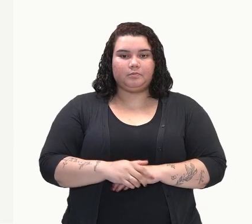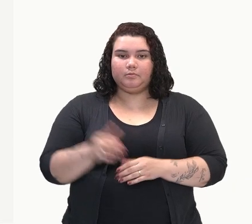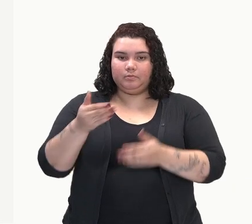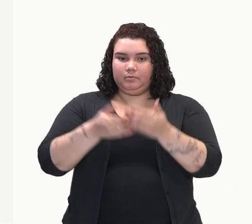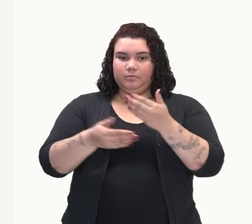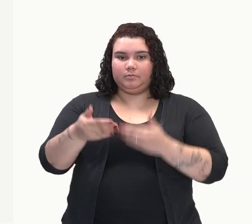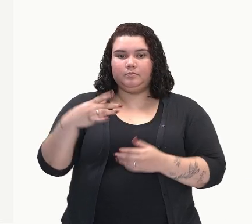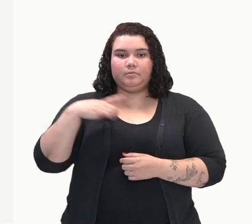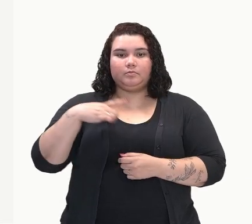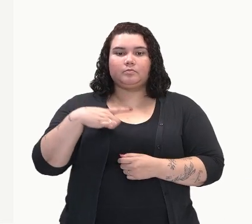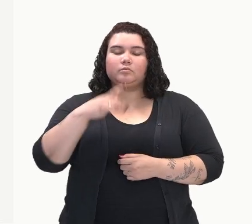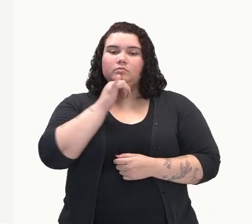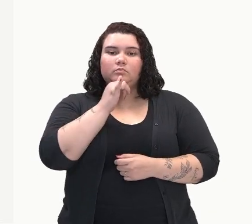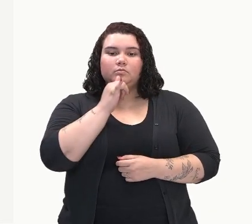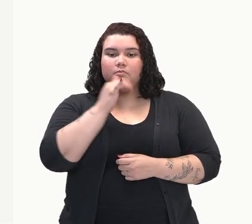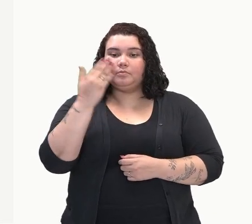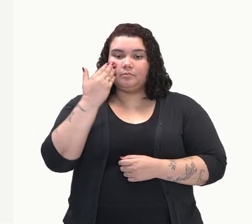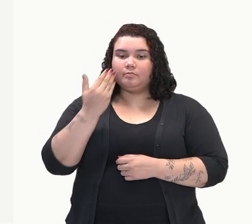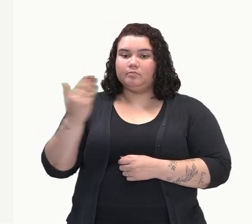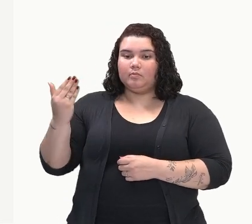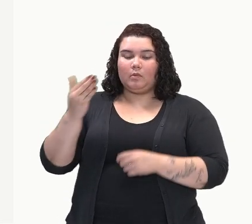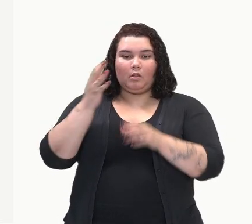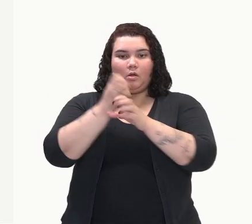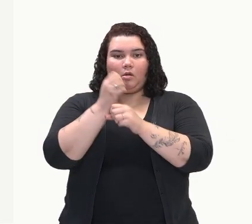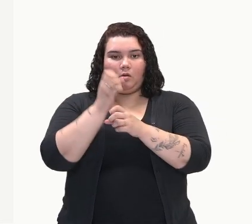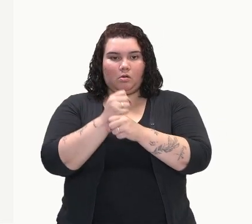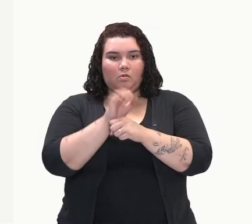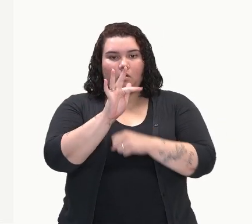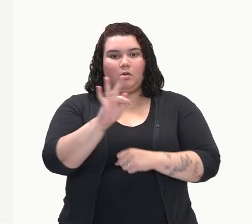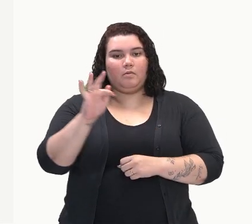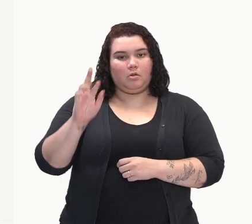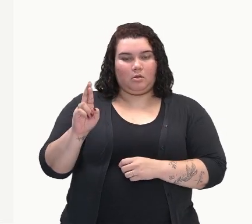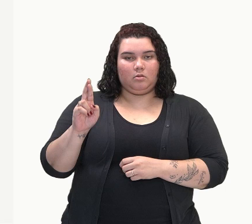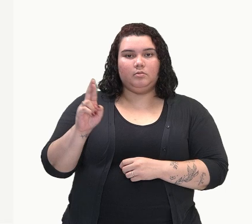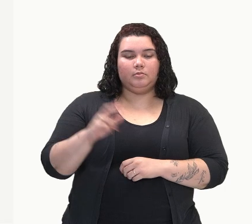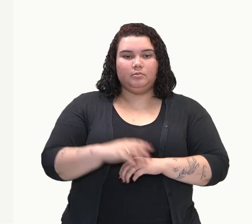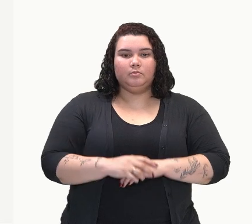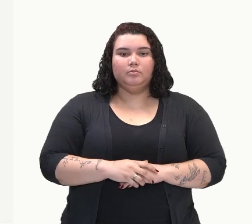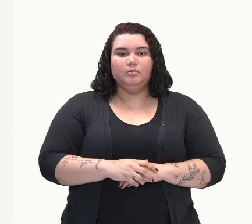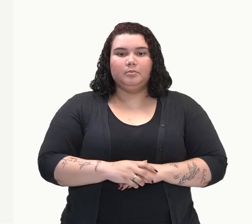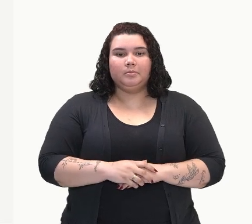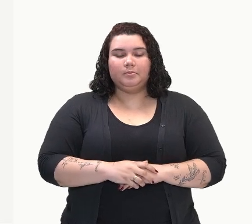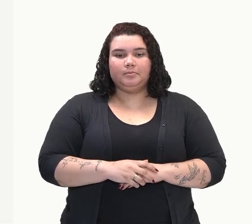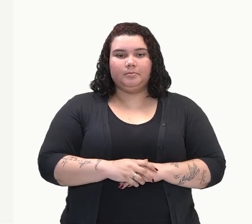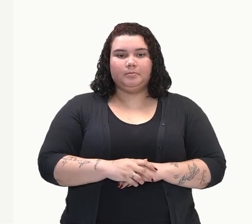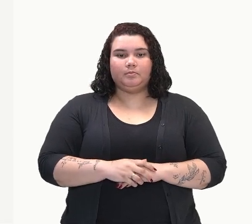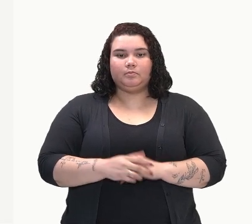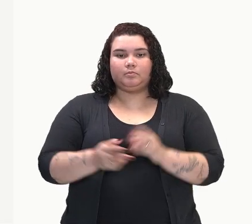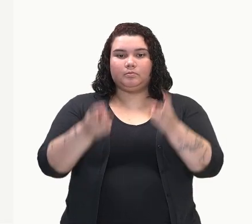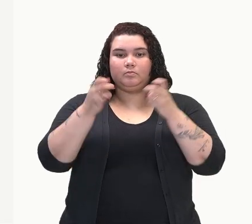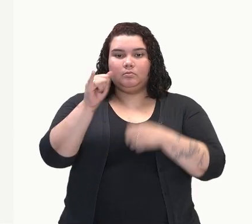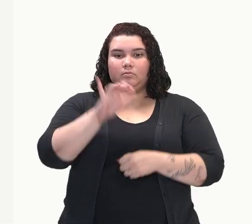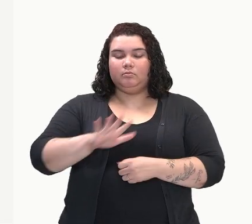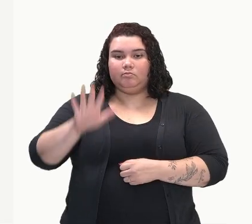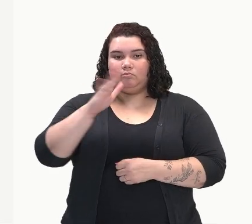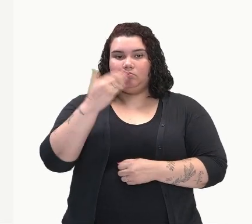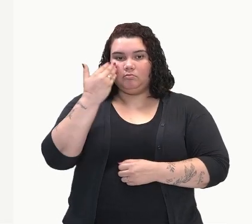aqui, a gente tem um exemplo de calcular a força resultante. Então, veja, a figura abaixo,